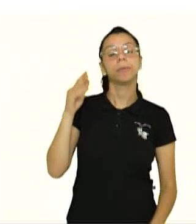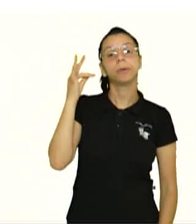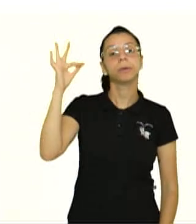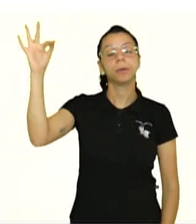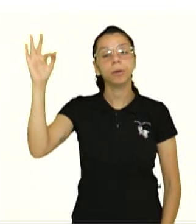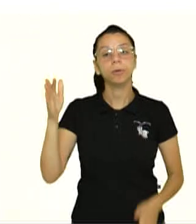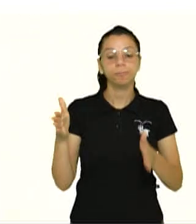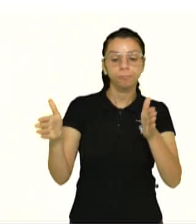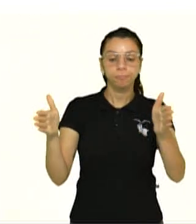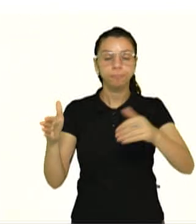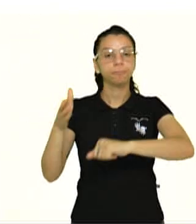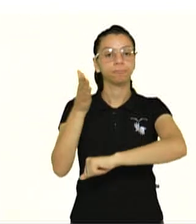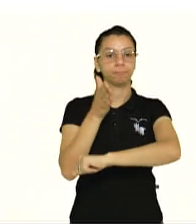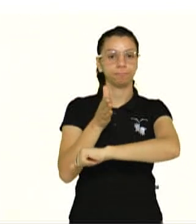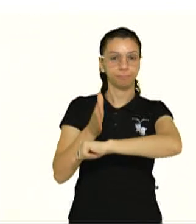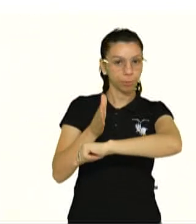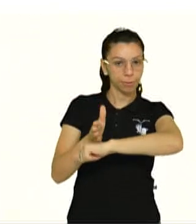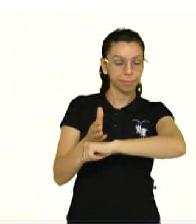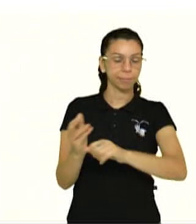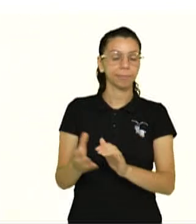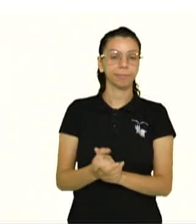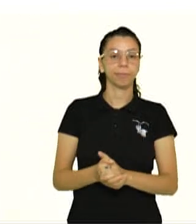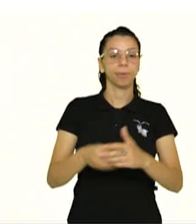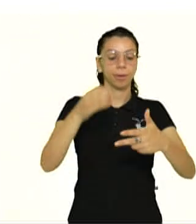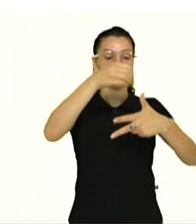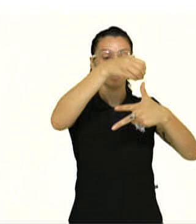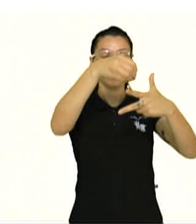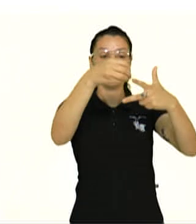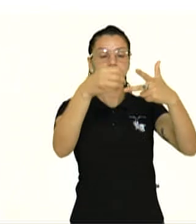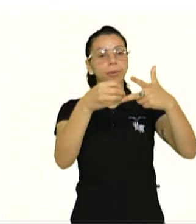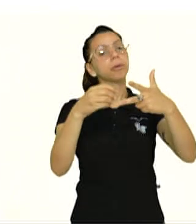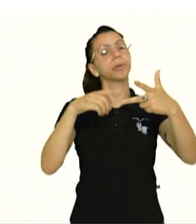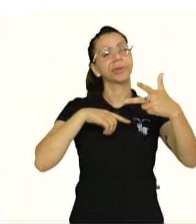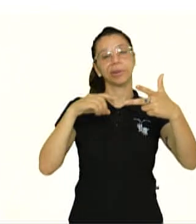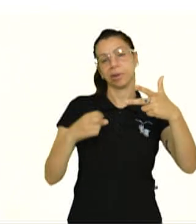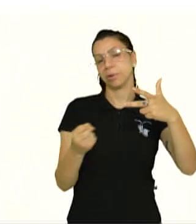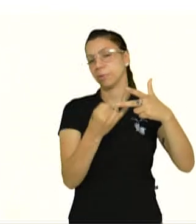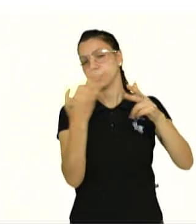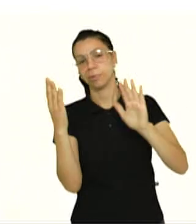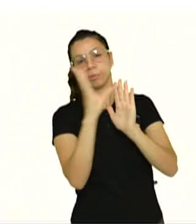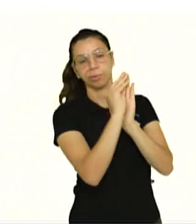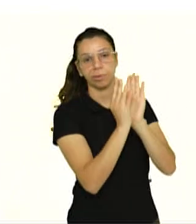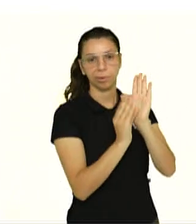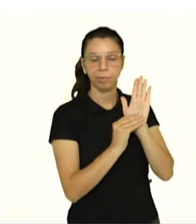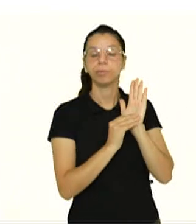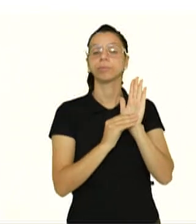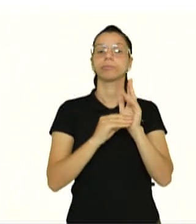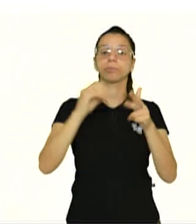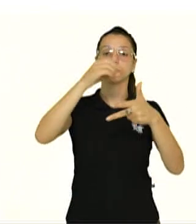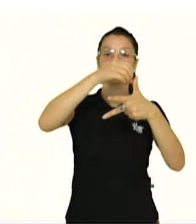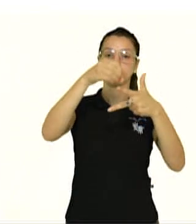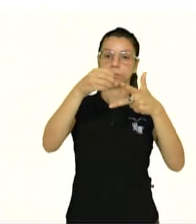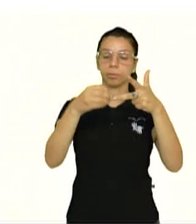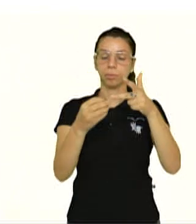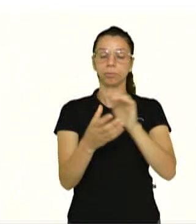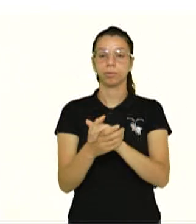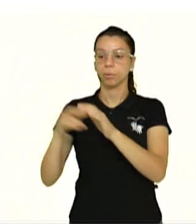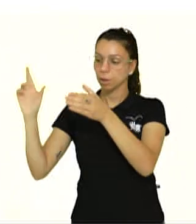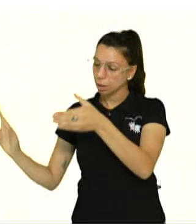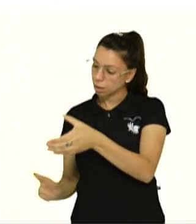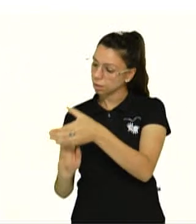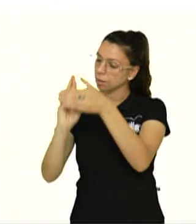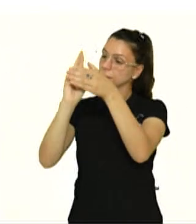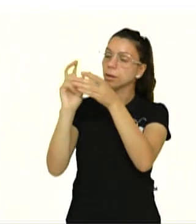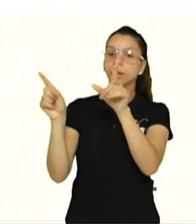da época moderna. Enem, né, nós vamos ver ali alguns conteúdos do Enem. No Enem nós vamos ver renascimento